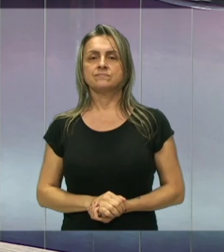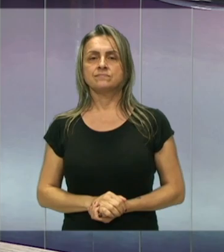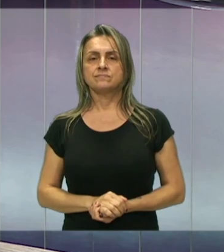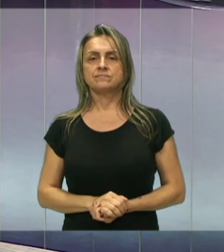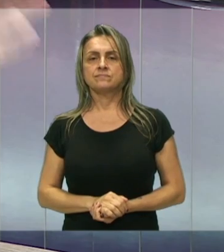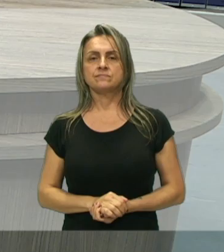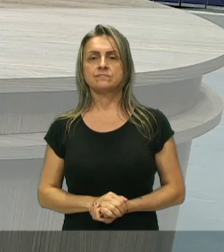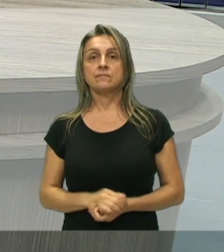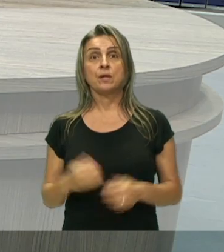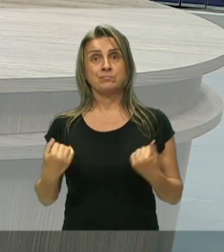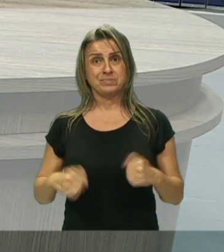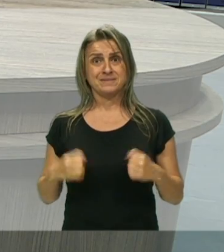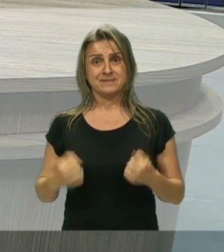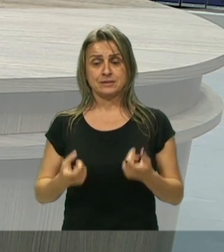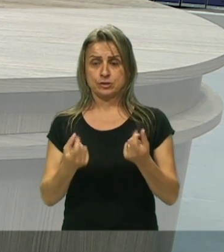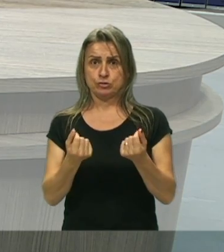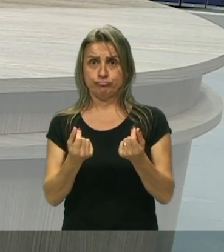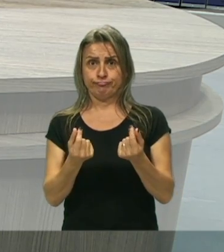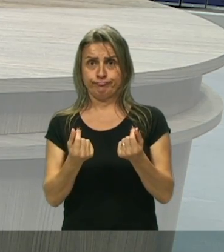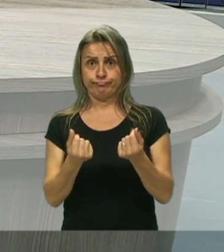Precisa financiamento para tudo, né?